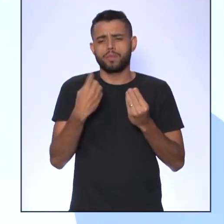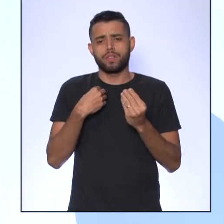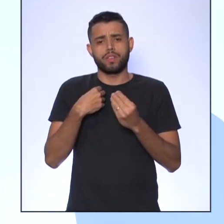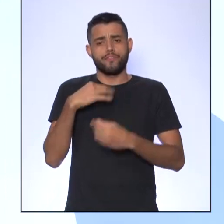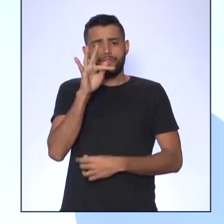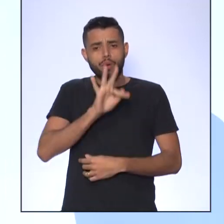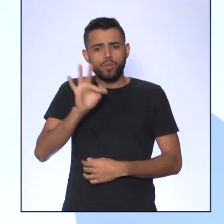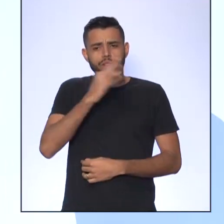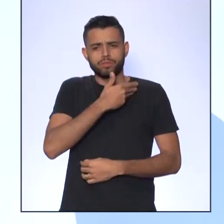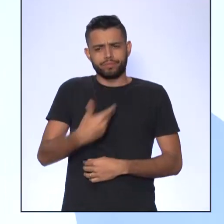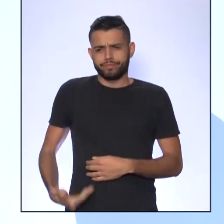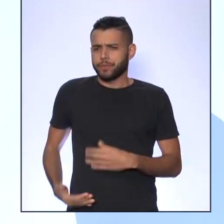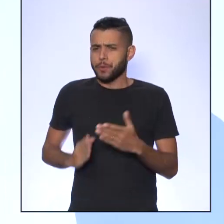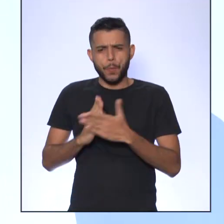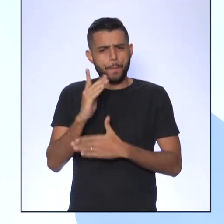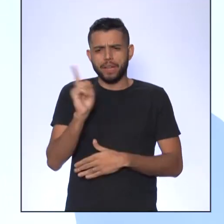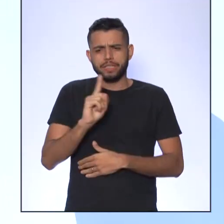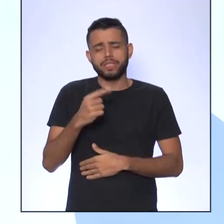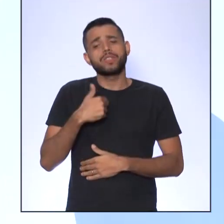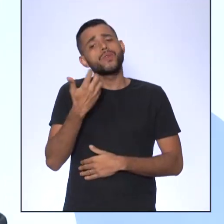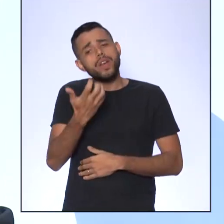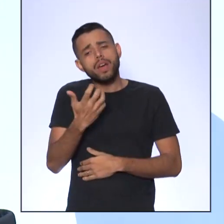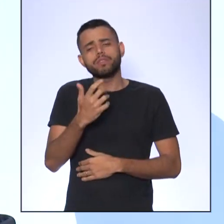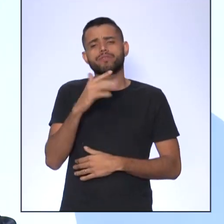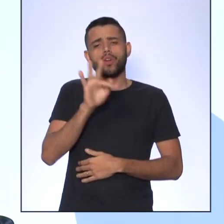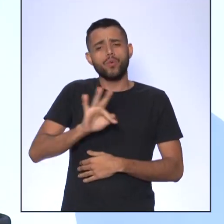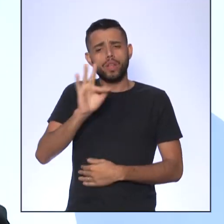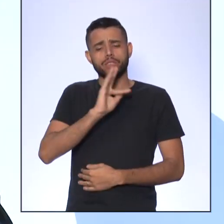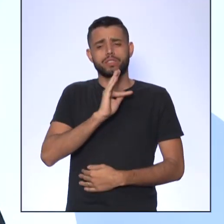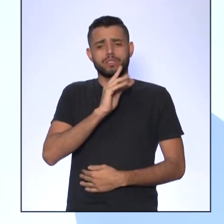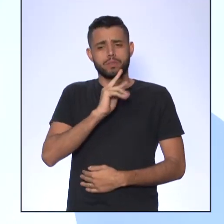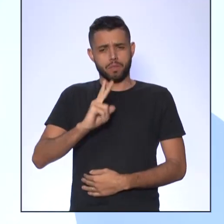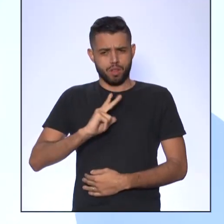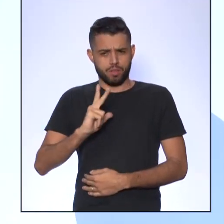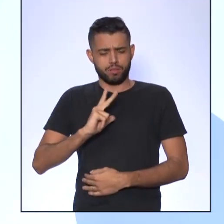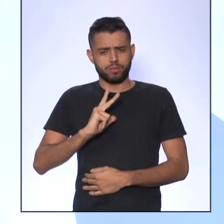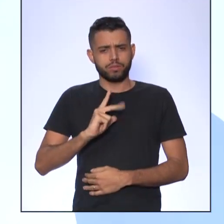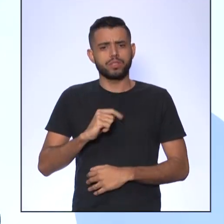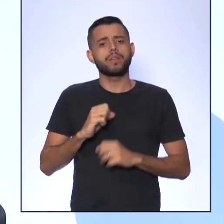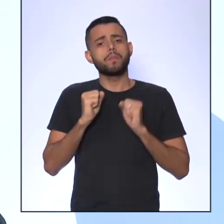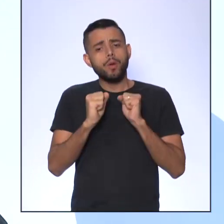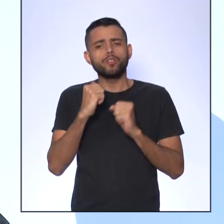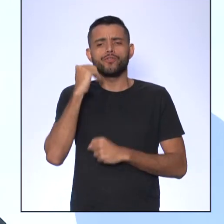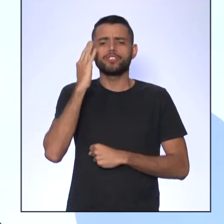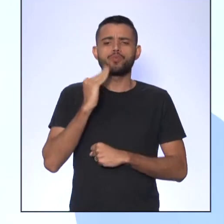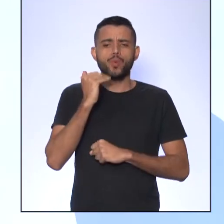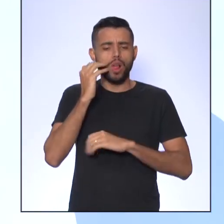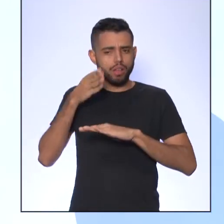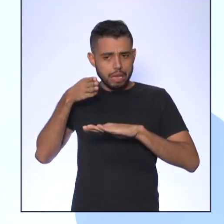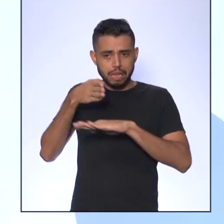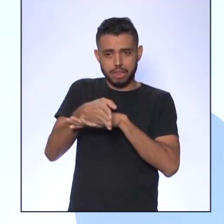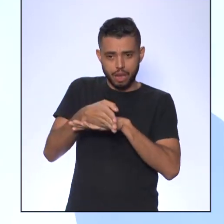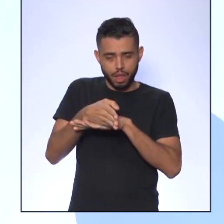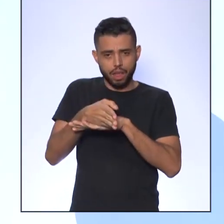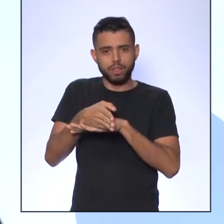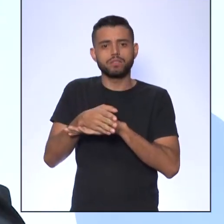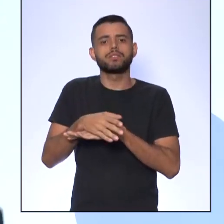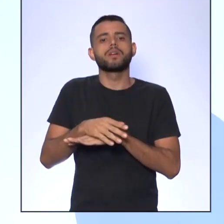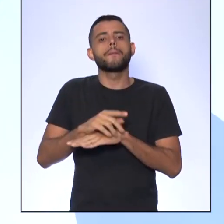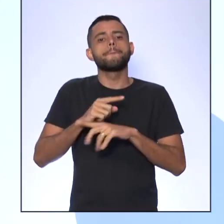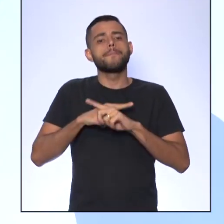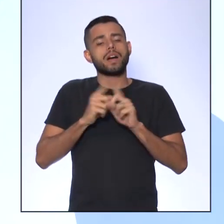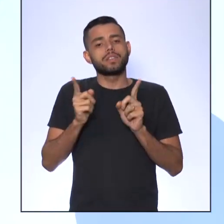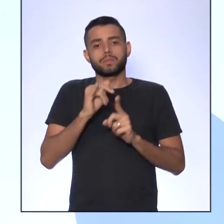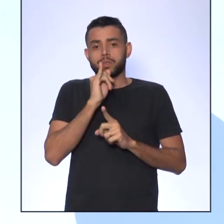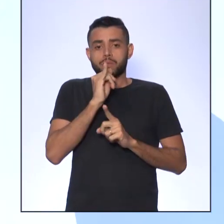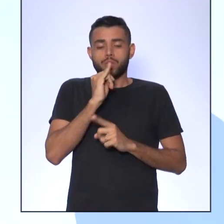porque tem um curso específico e tudo mais. Então, eu posso entrar pelo vestibular na universidade privada, mas para eu